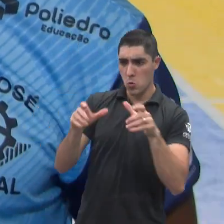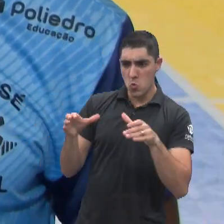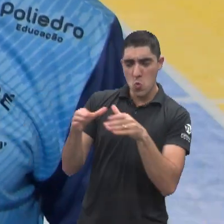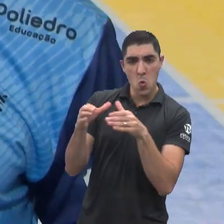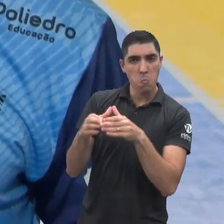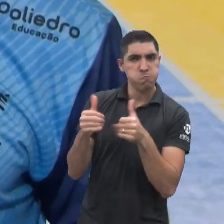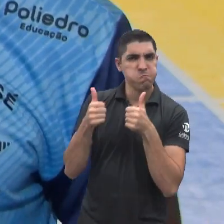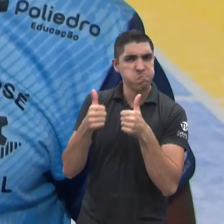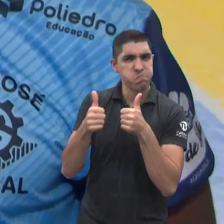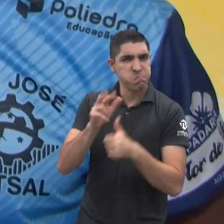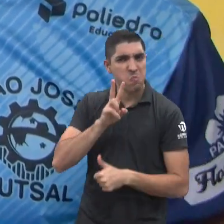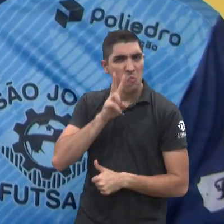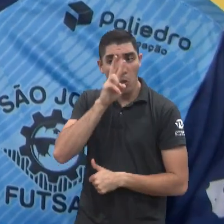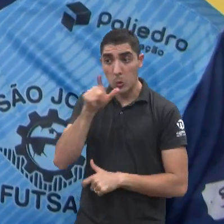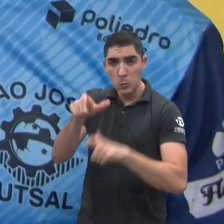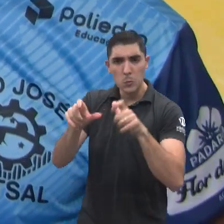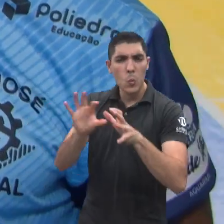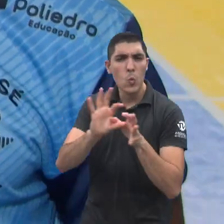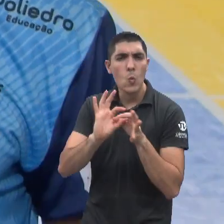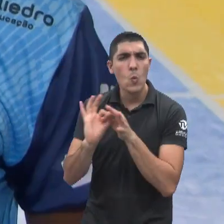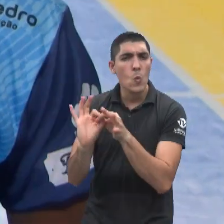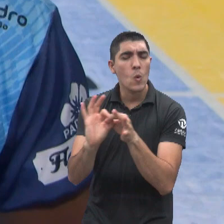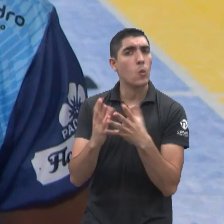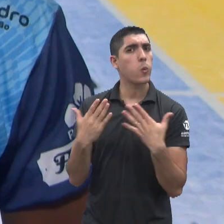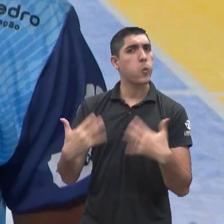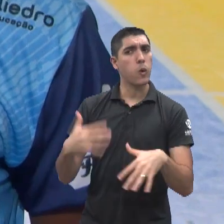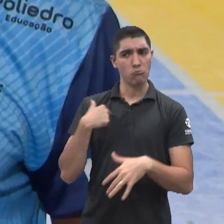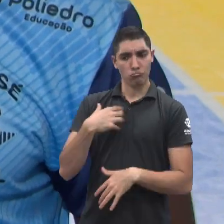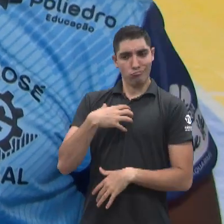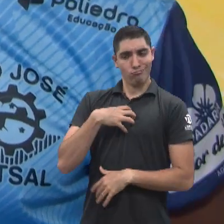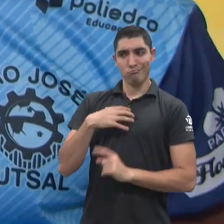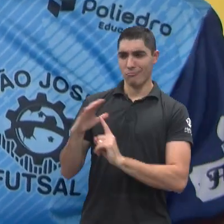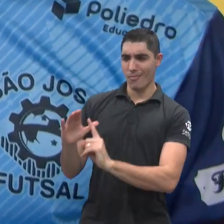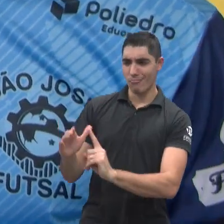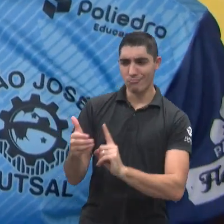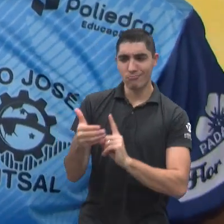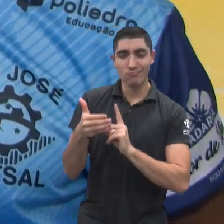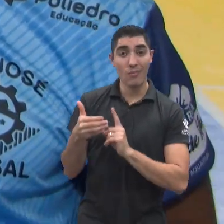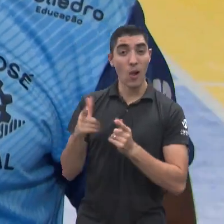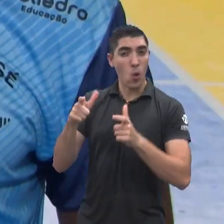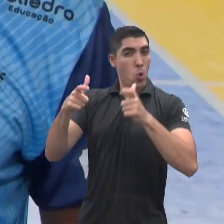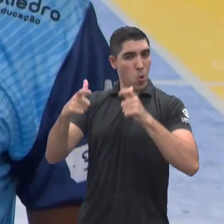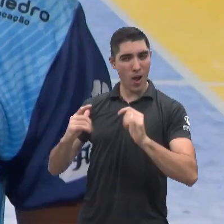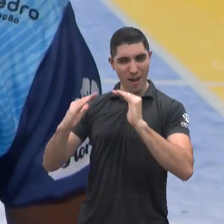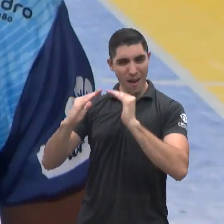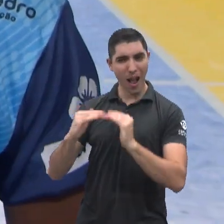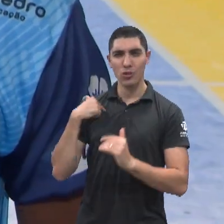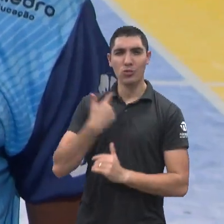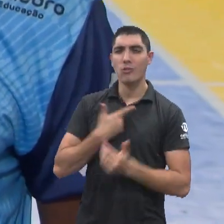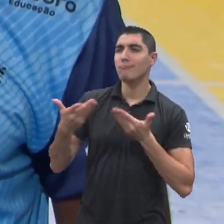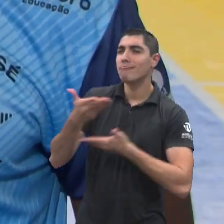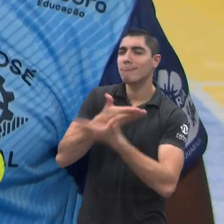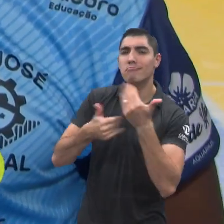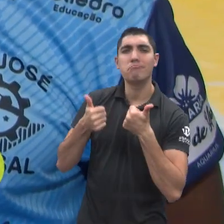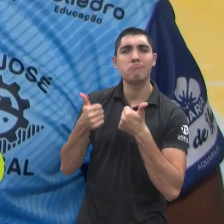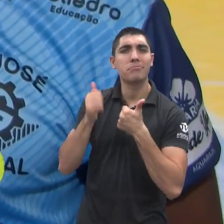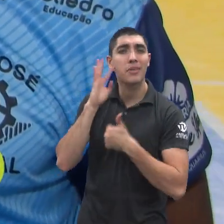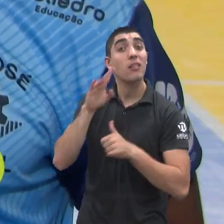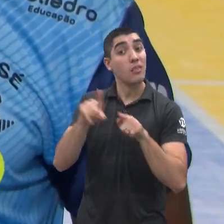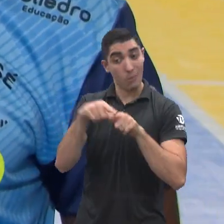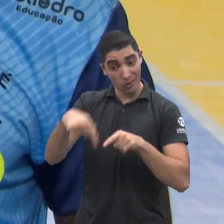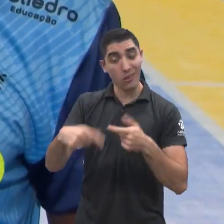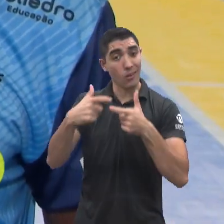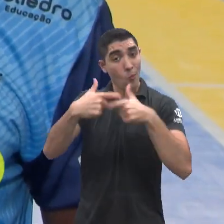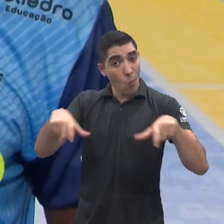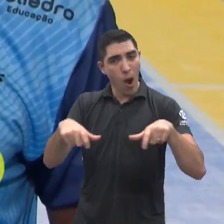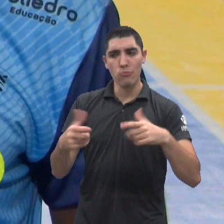competitiva, bem família, assim, então fui bem abraçado. Lá na casa a gente tem uma convivência maneira, aqui dentro de quadra também, então estou muito